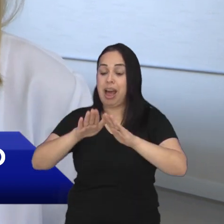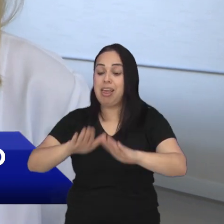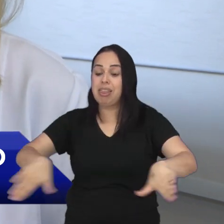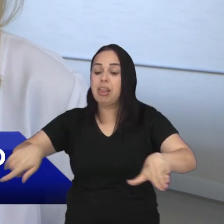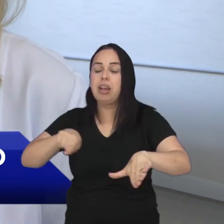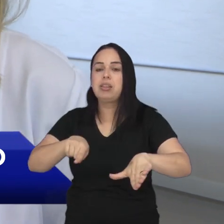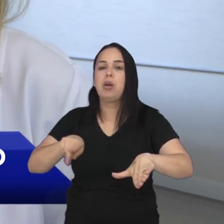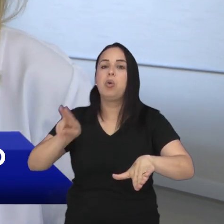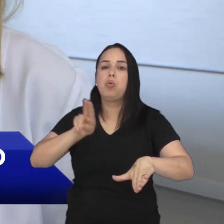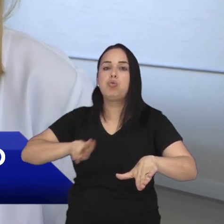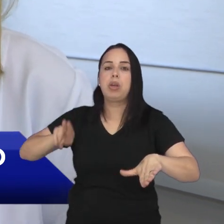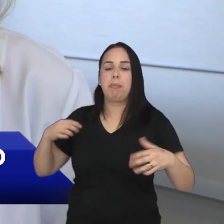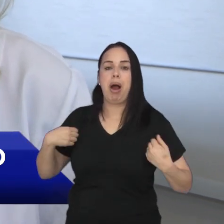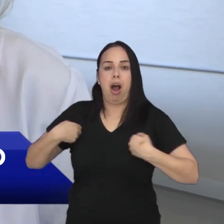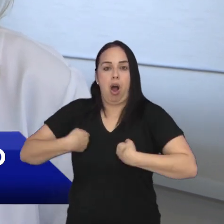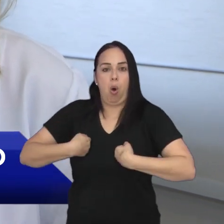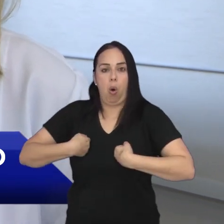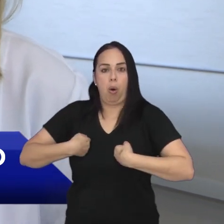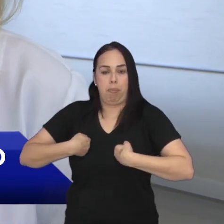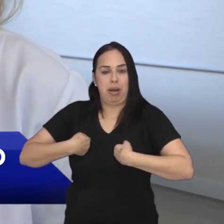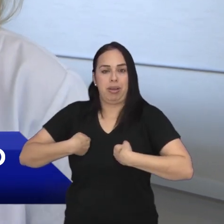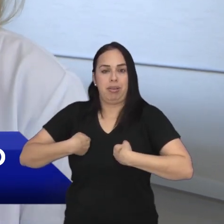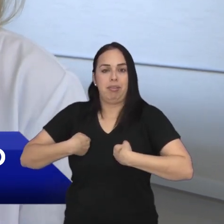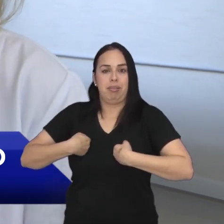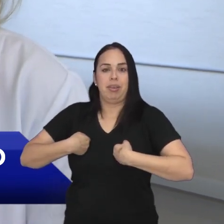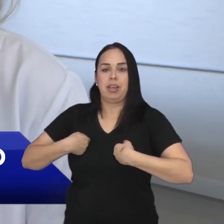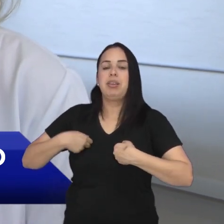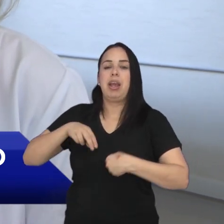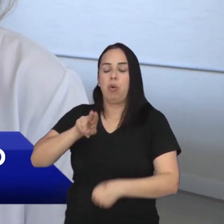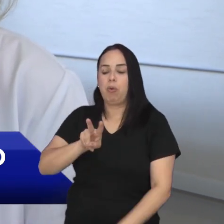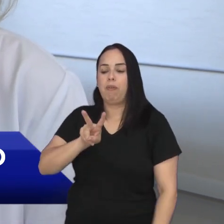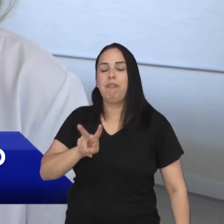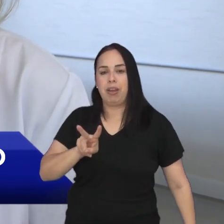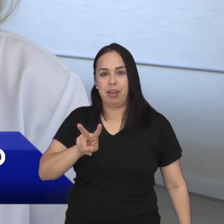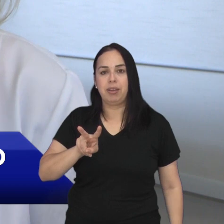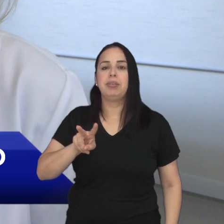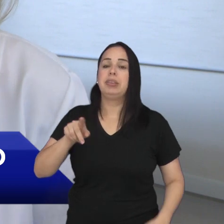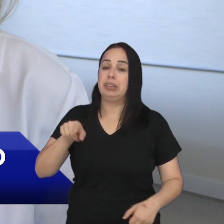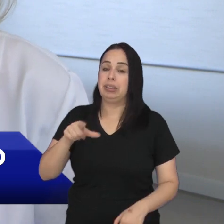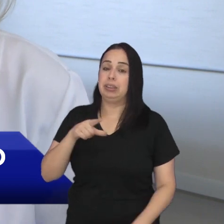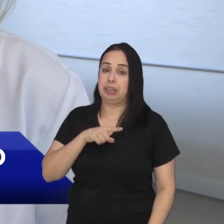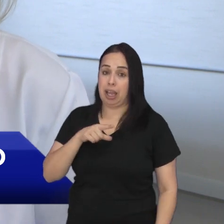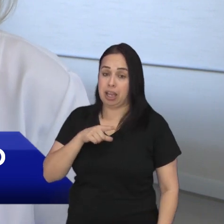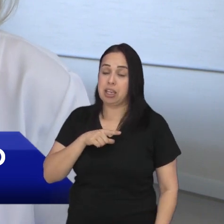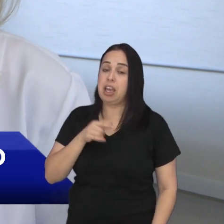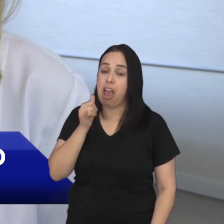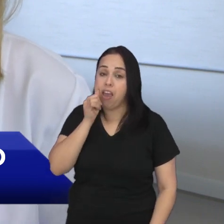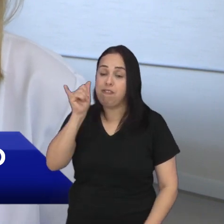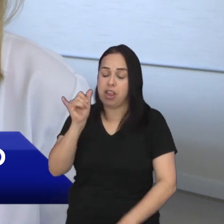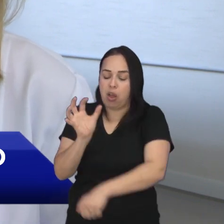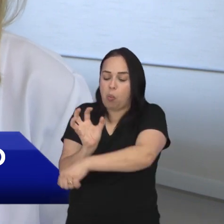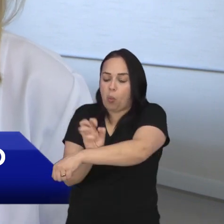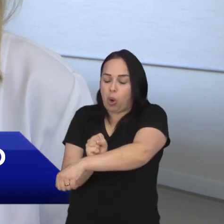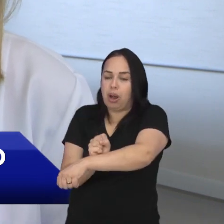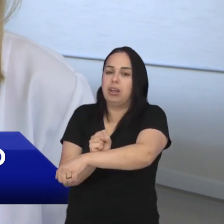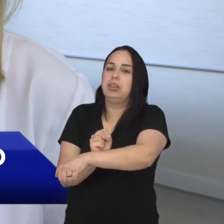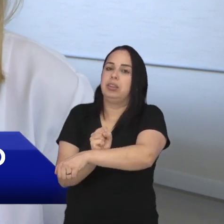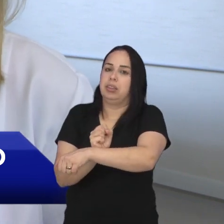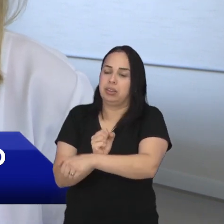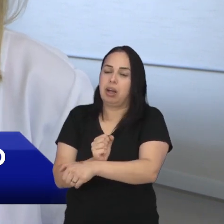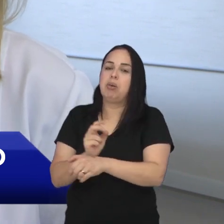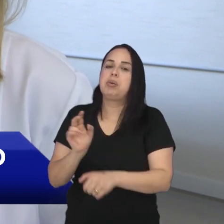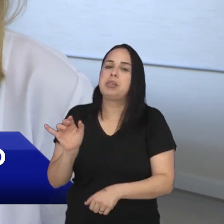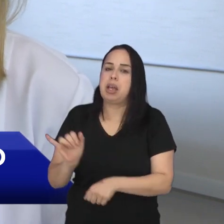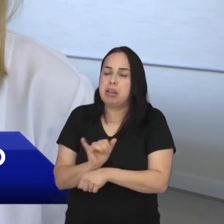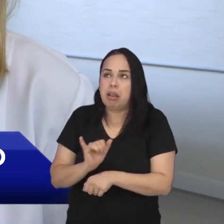associar um chapéu. Em crianças, associar uma roupa que tenha fator de proteção, que vai ajudar a não ter